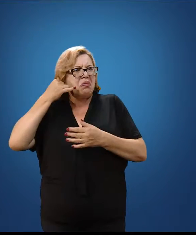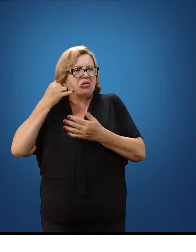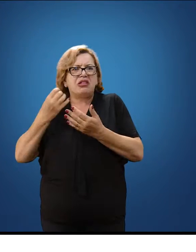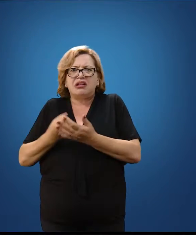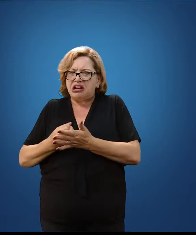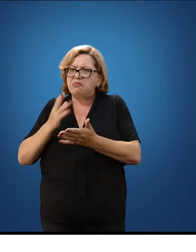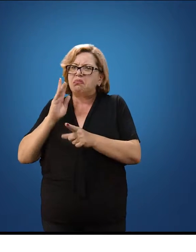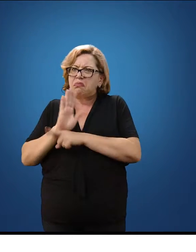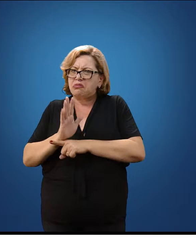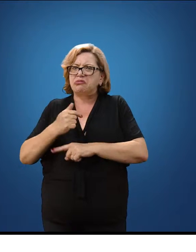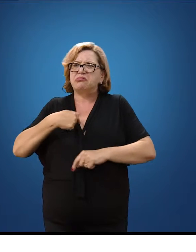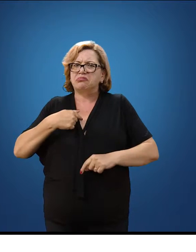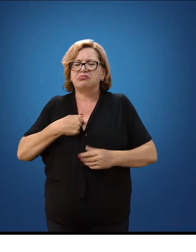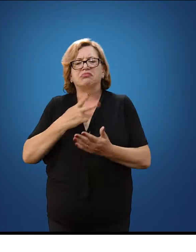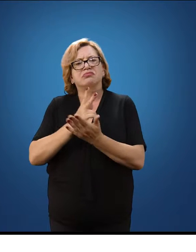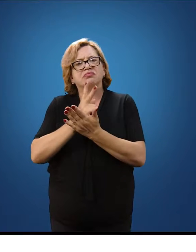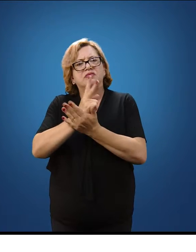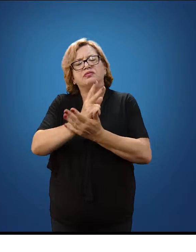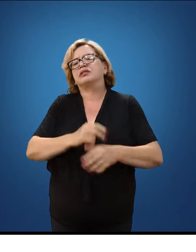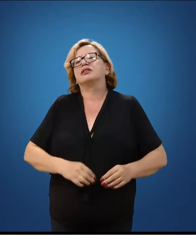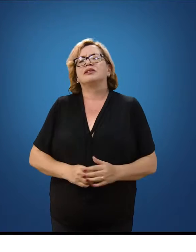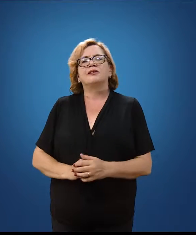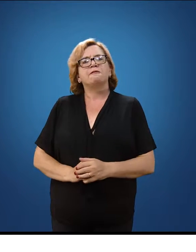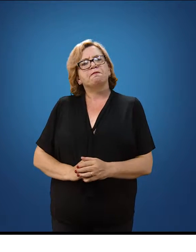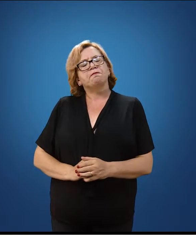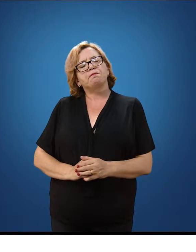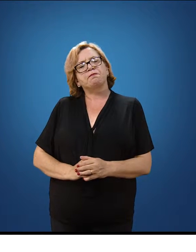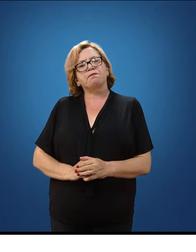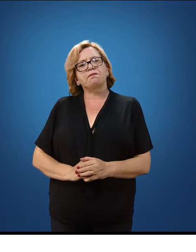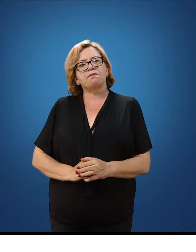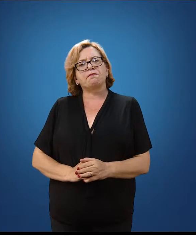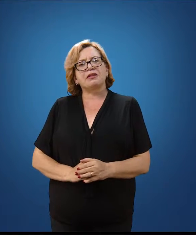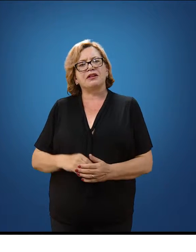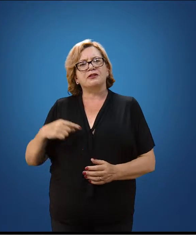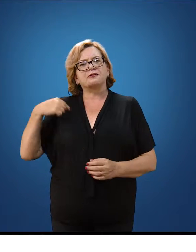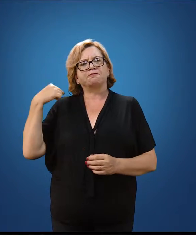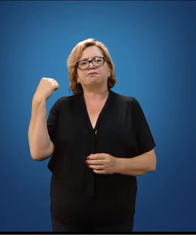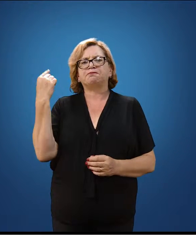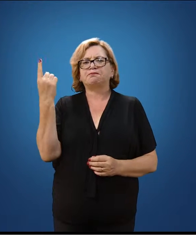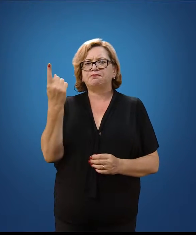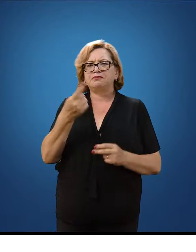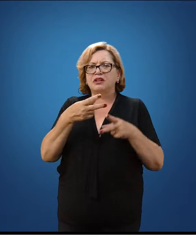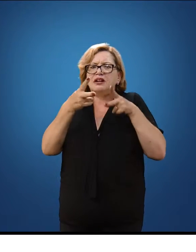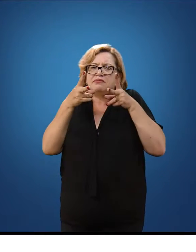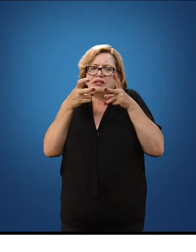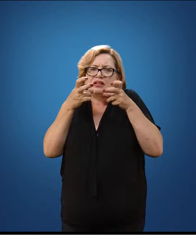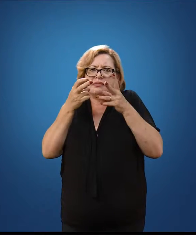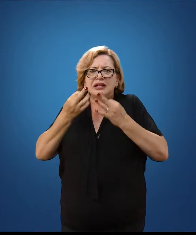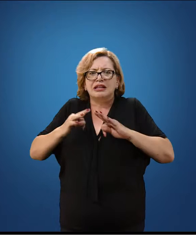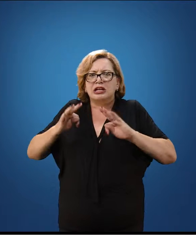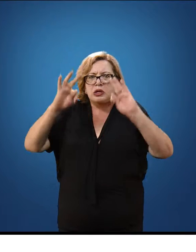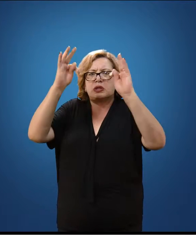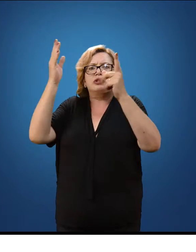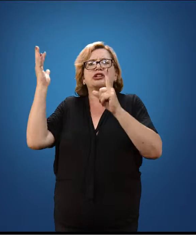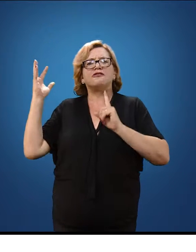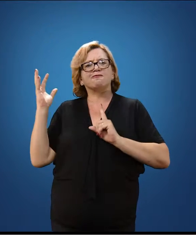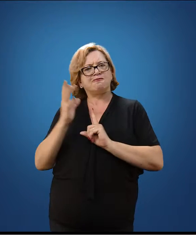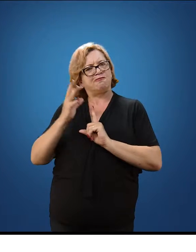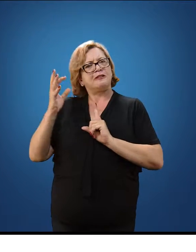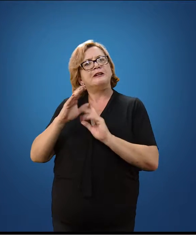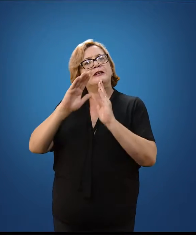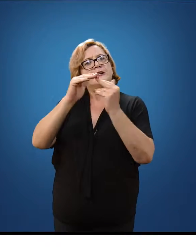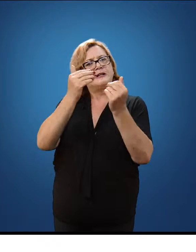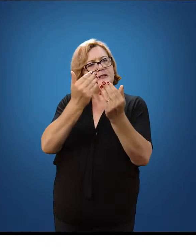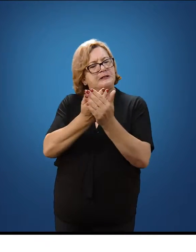sempre meu aliado. Entendi. Bom, professora, a gente percebe que a tecnologia impactou realmente dentro da sala de